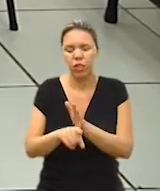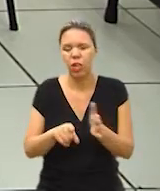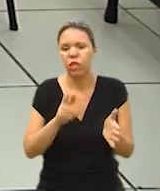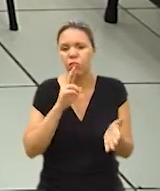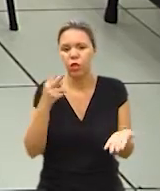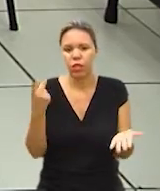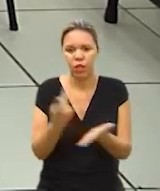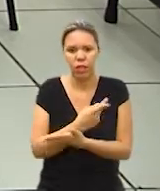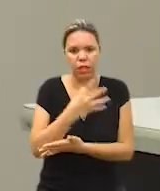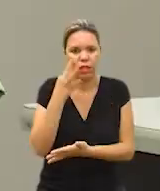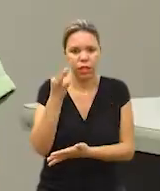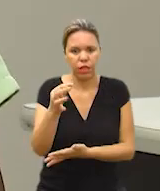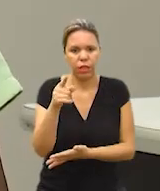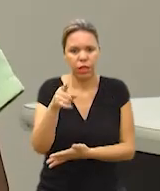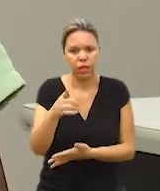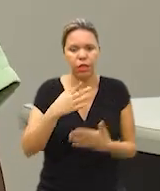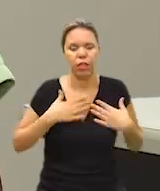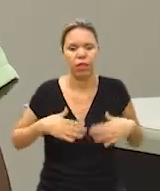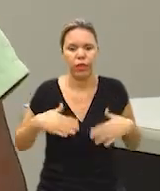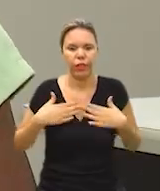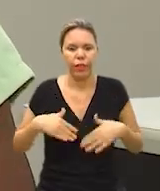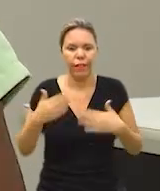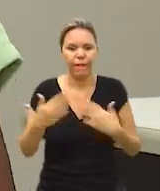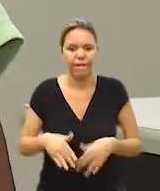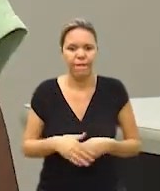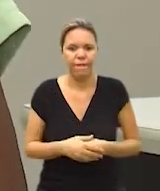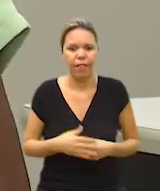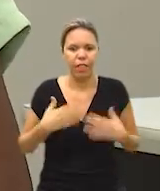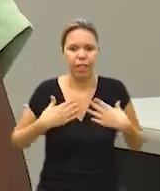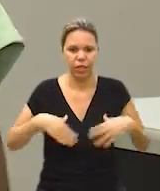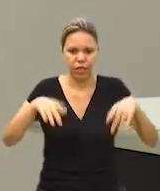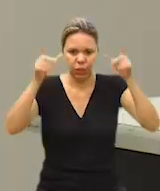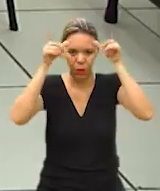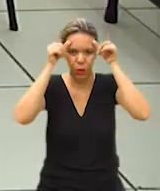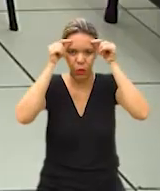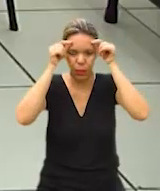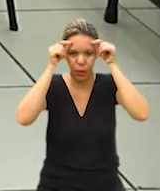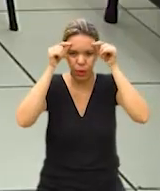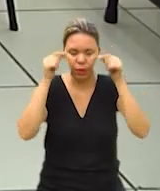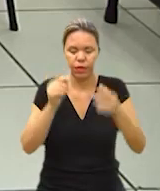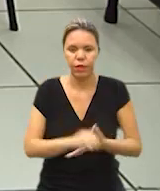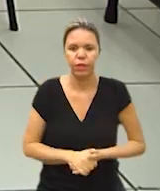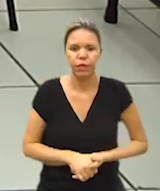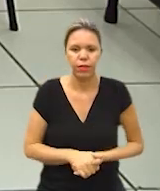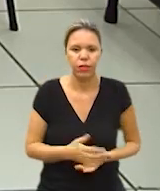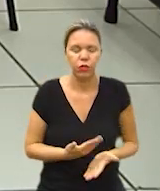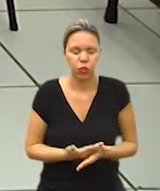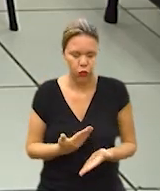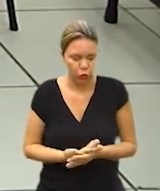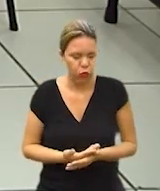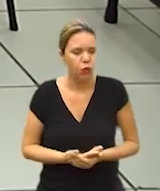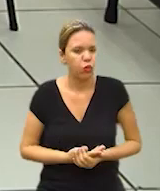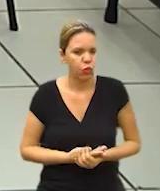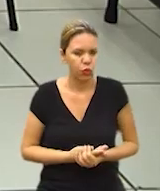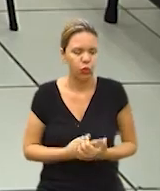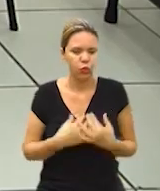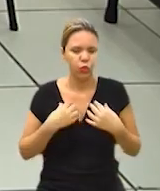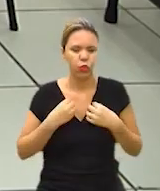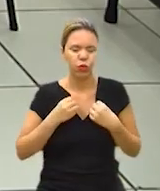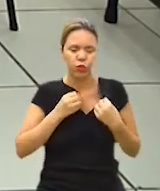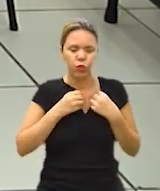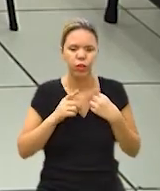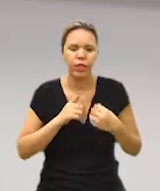Então, atenção, reprova. Muita calma na hora da prova, relaxe, né? Exatamente. Estude. Isso,